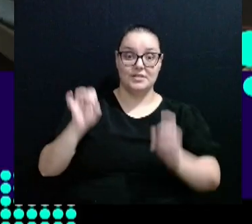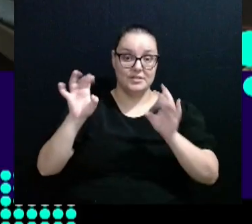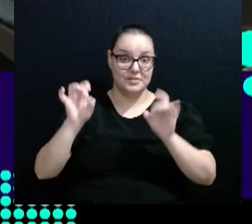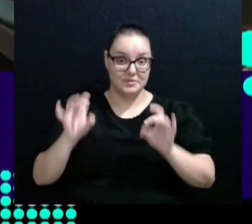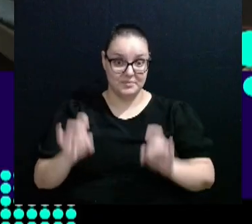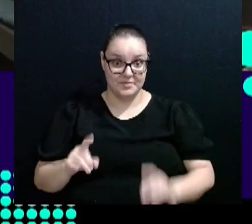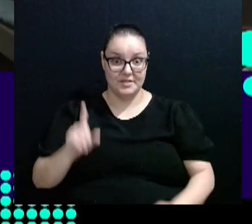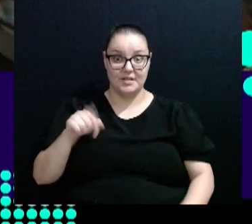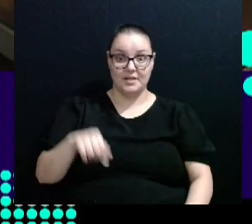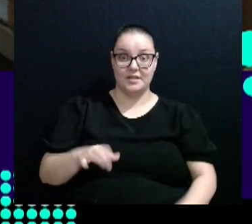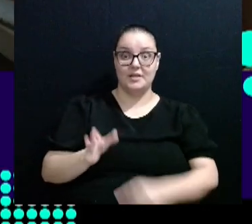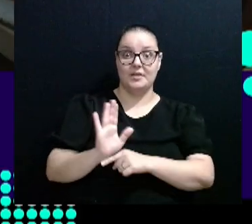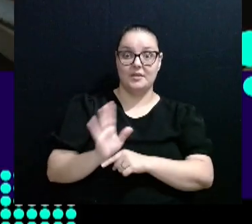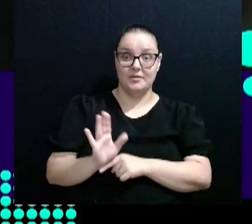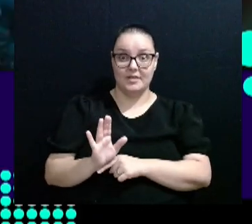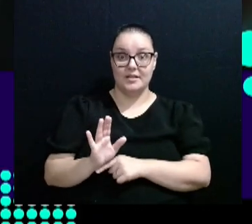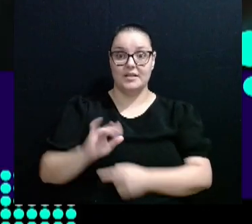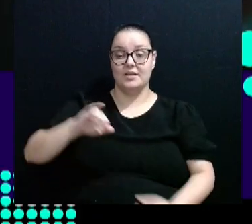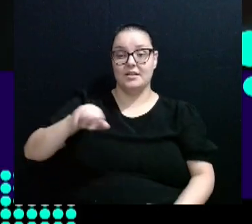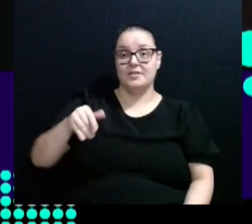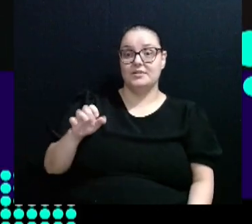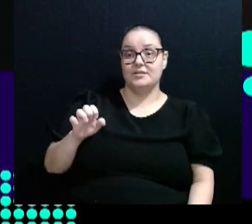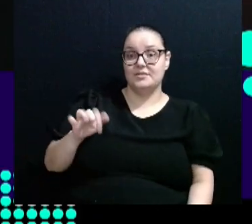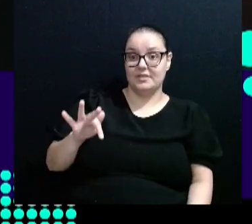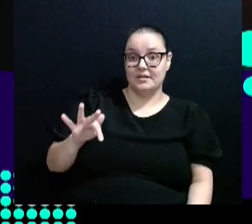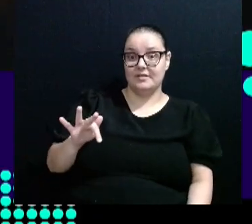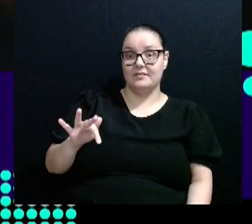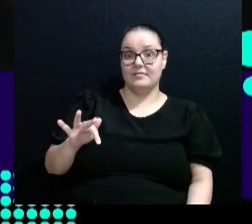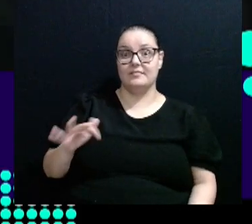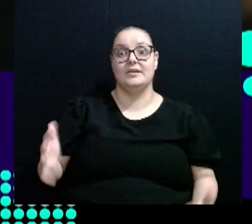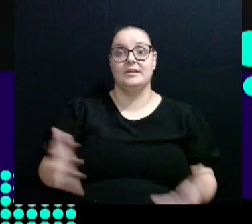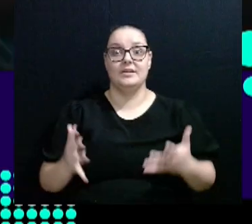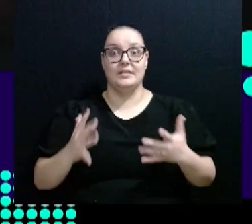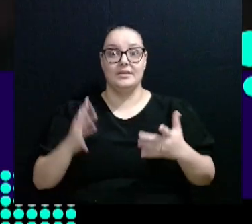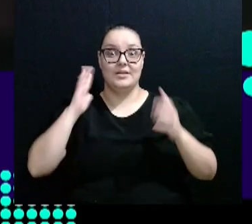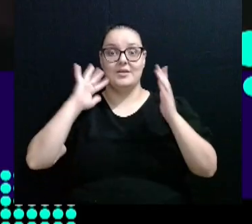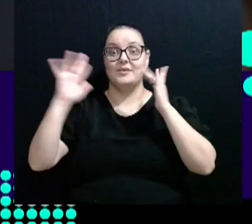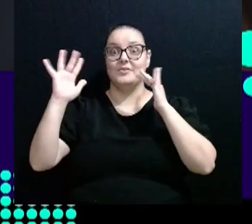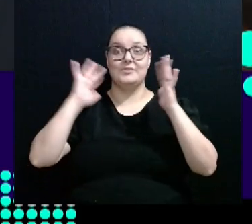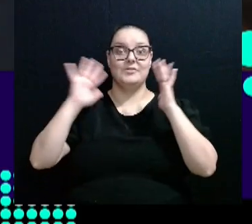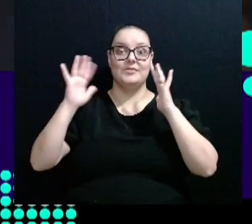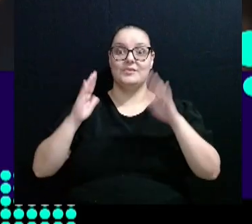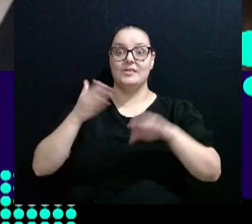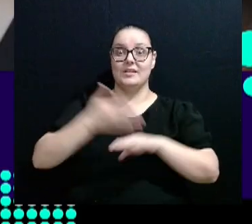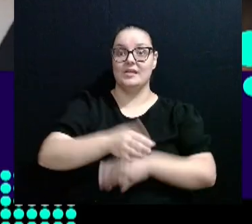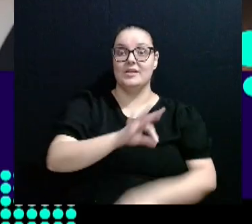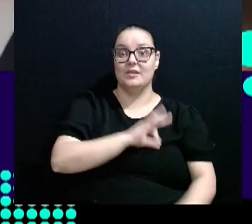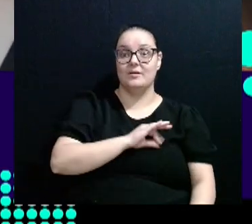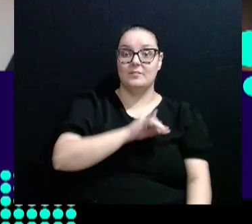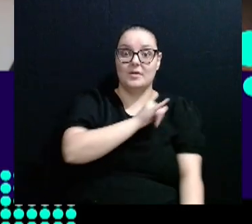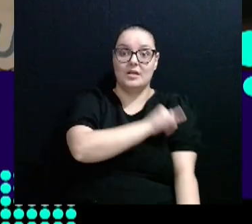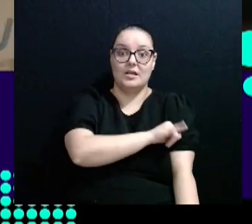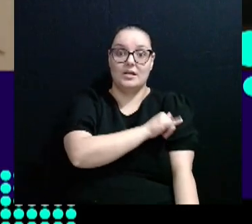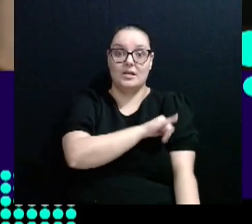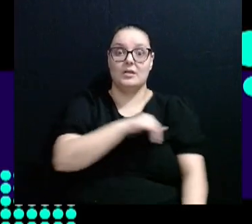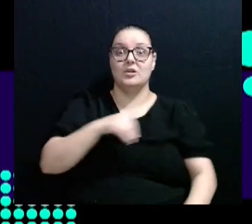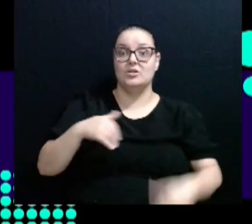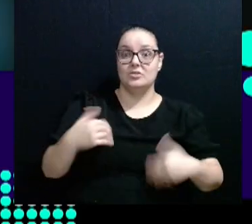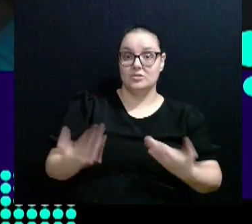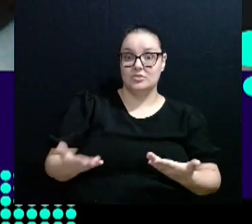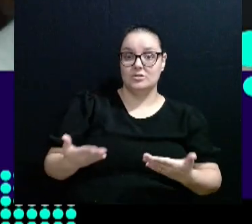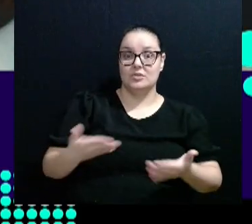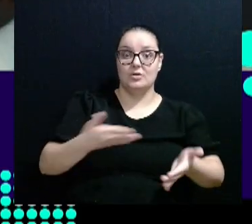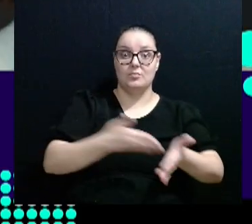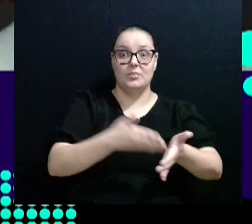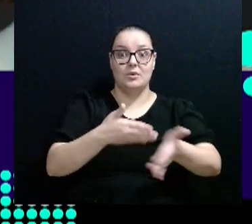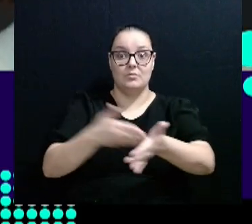que Jeff e Johnny alimentam o sonho de ingressar na polícia do Rio de Janeiro. Apesar dos obstáculos no